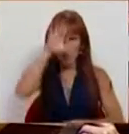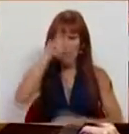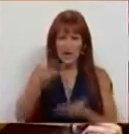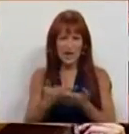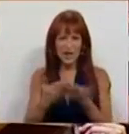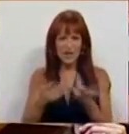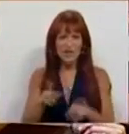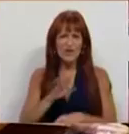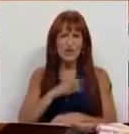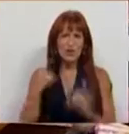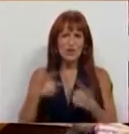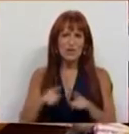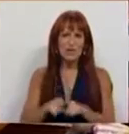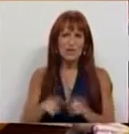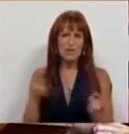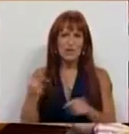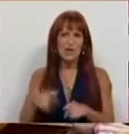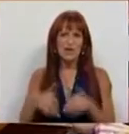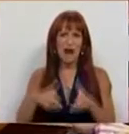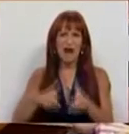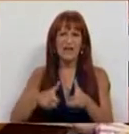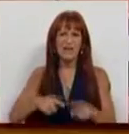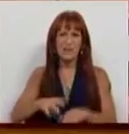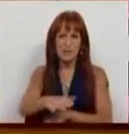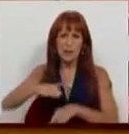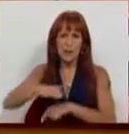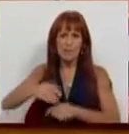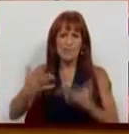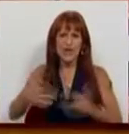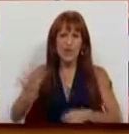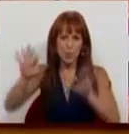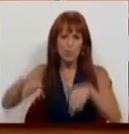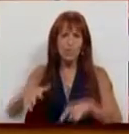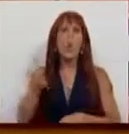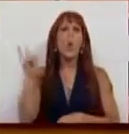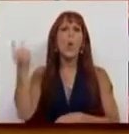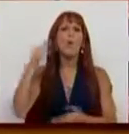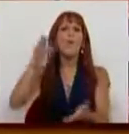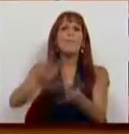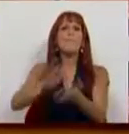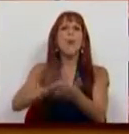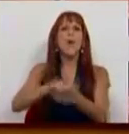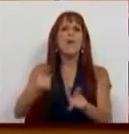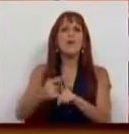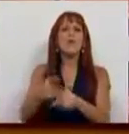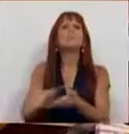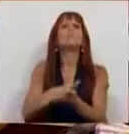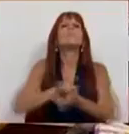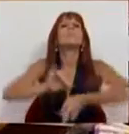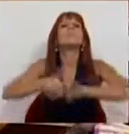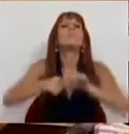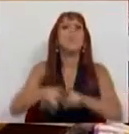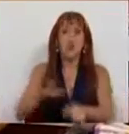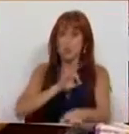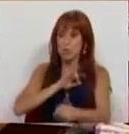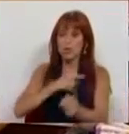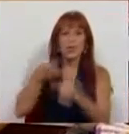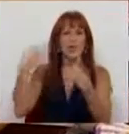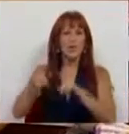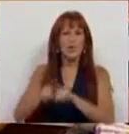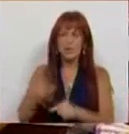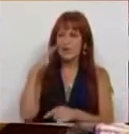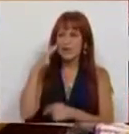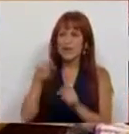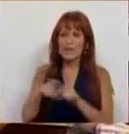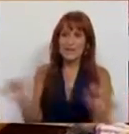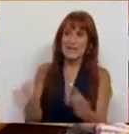Economia que os senhores tiveram que ir com a artilharia pesada no fim. Ontem, o que ficou provado foi basicamente que os senhores tiveram que